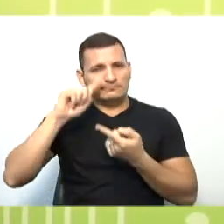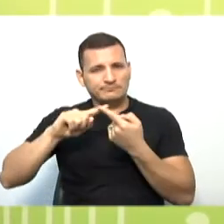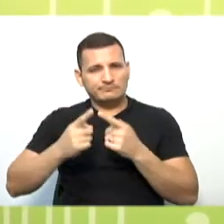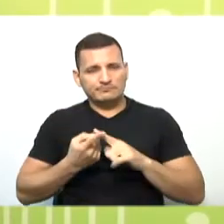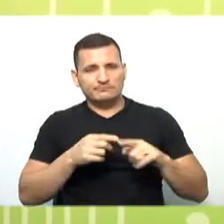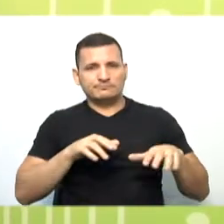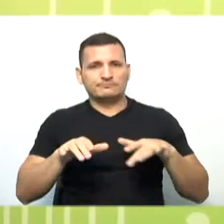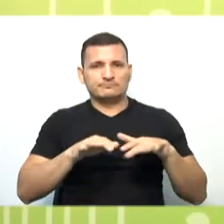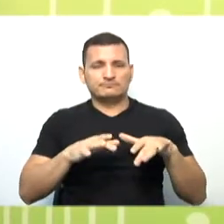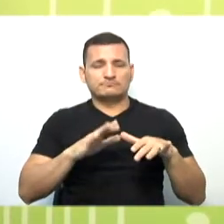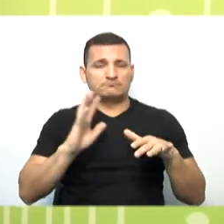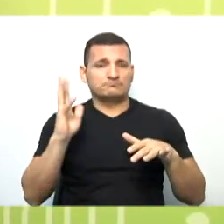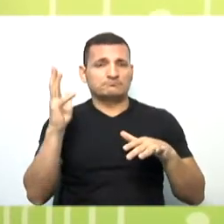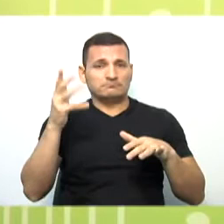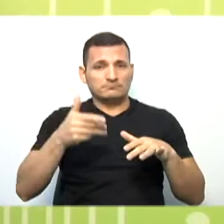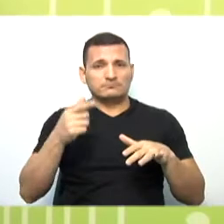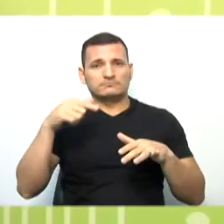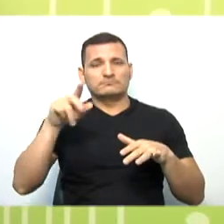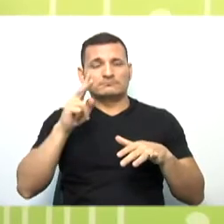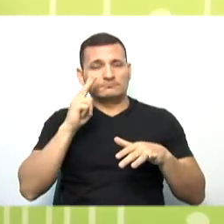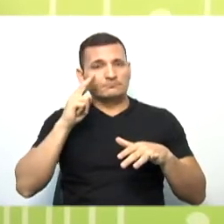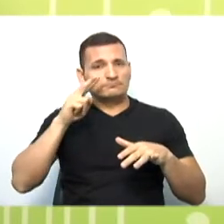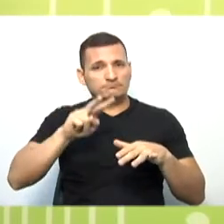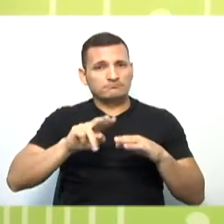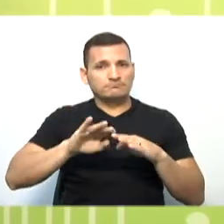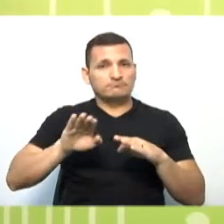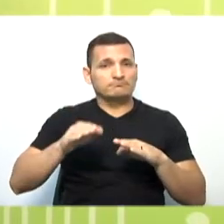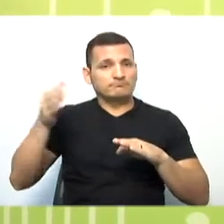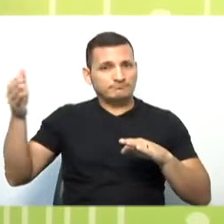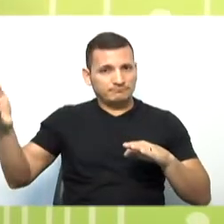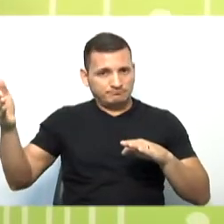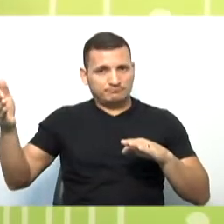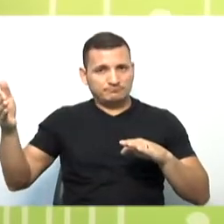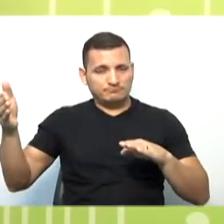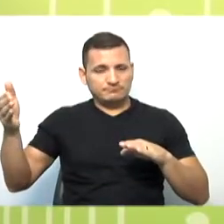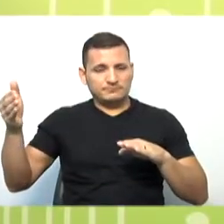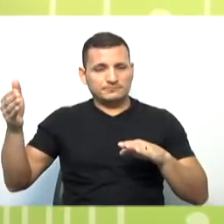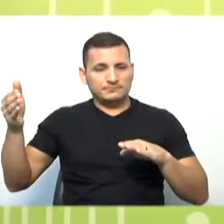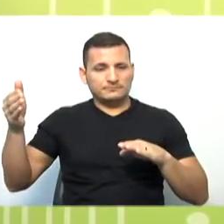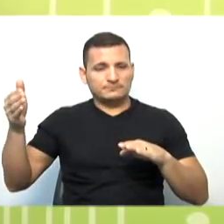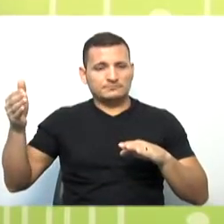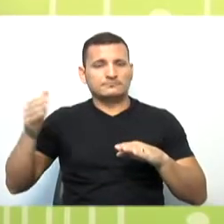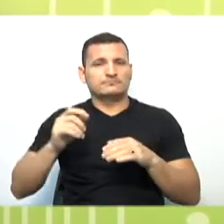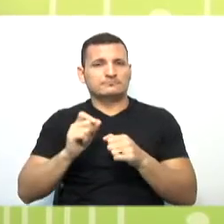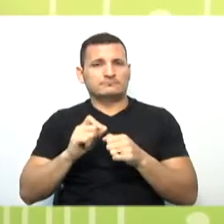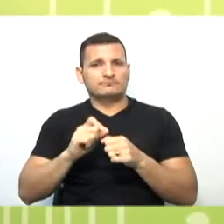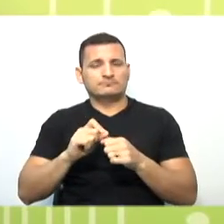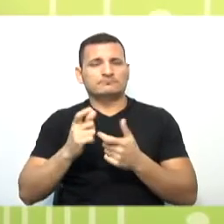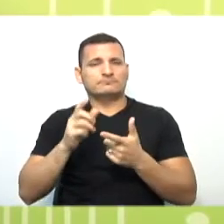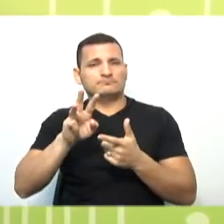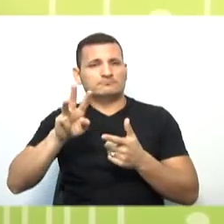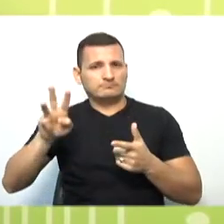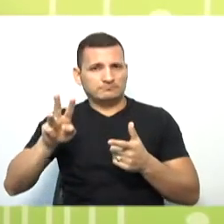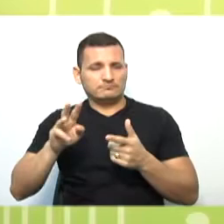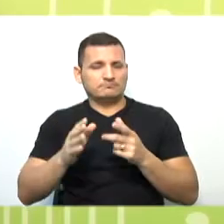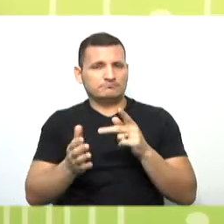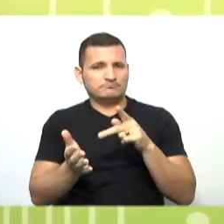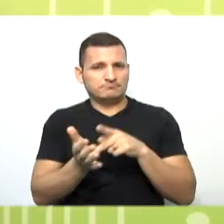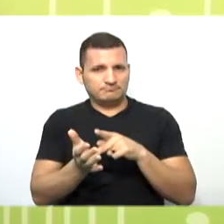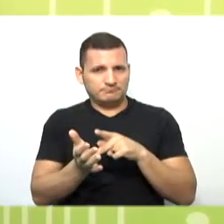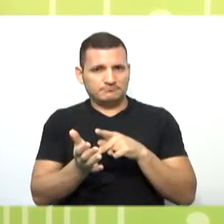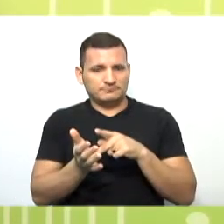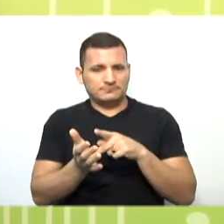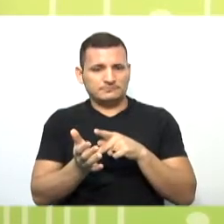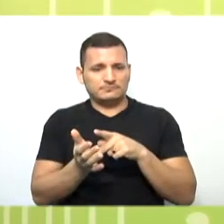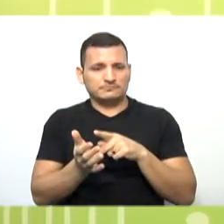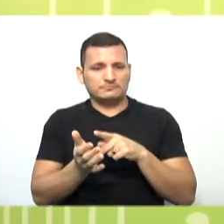Então, tudo isso vocês ainda verão a outra parte, a parte que faz o site funcionar mesmo, tá